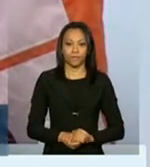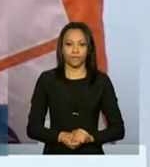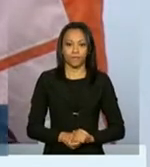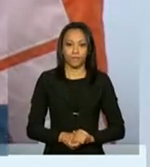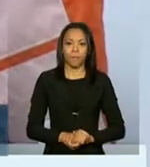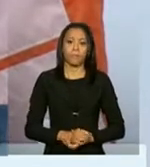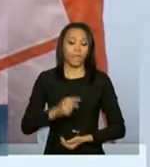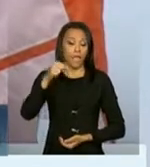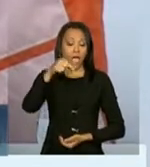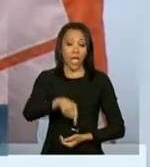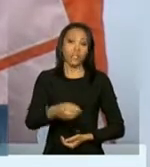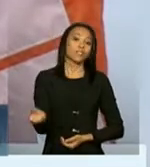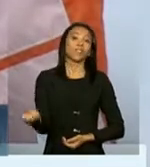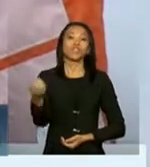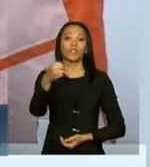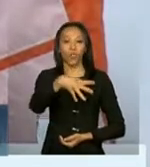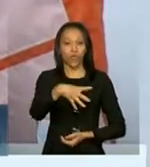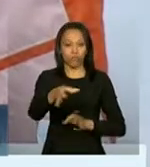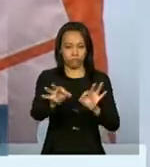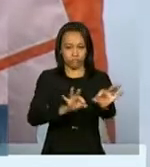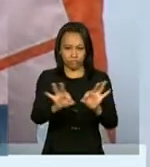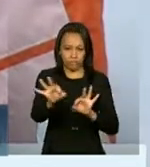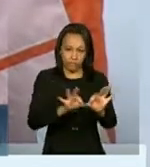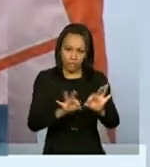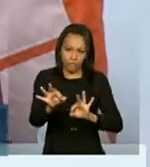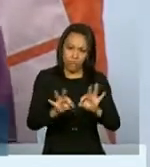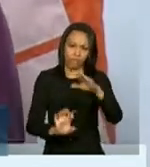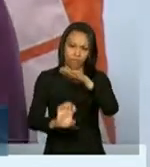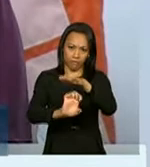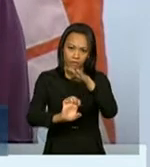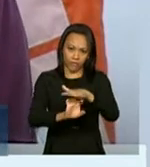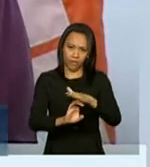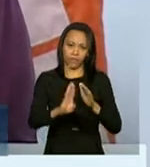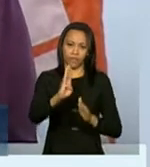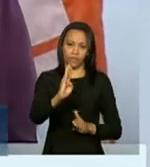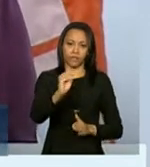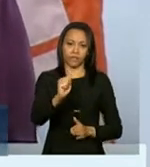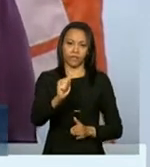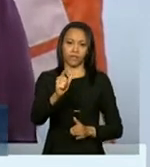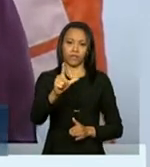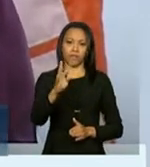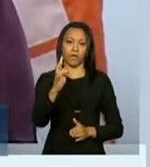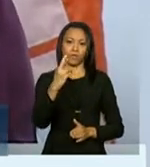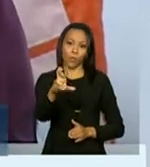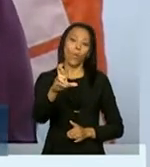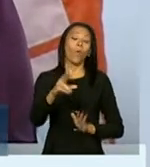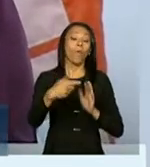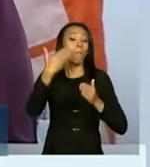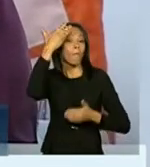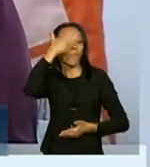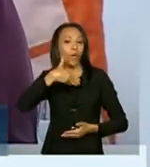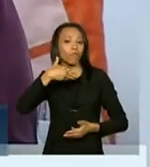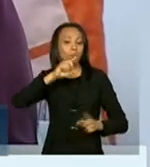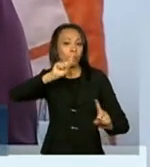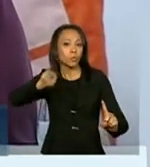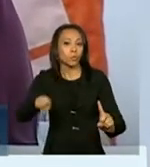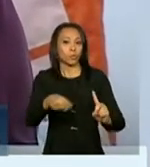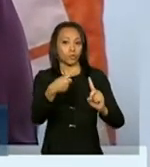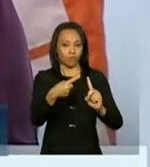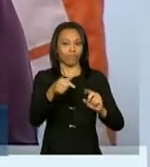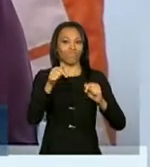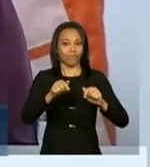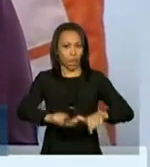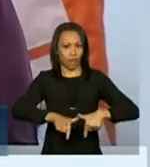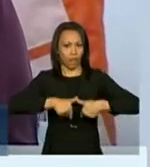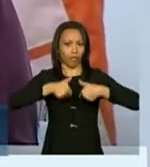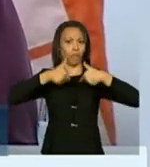essa nova planta da Baltô, ela evidencia o desafio que reside nessa